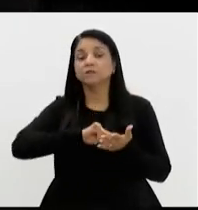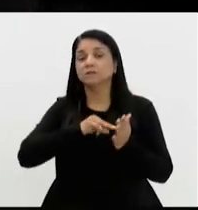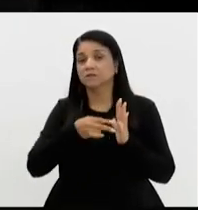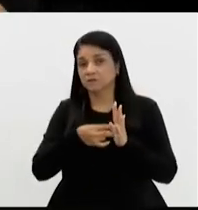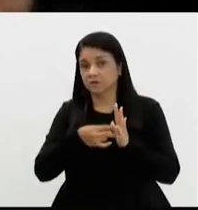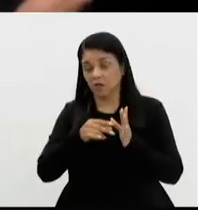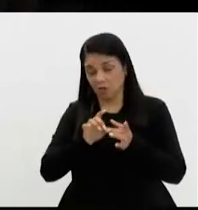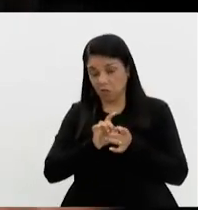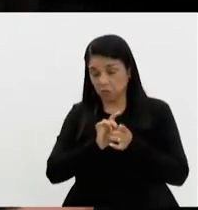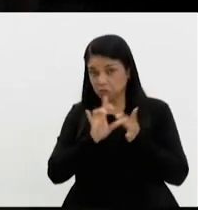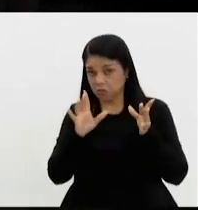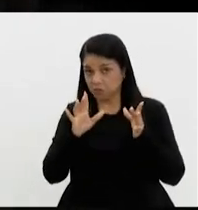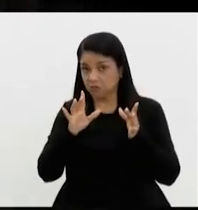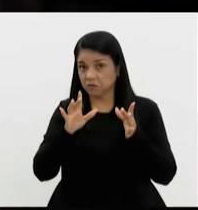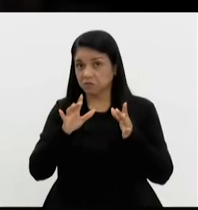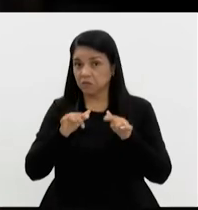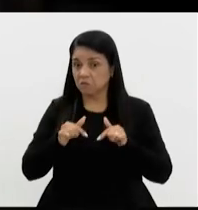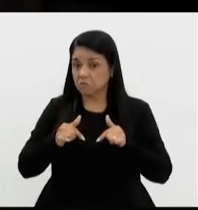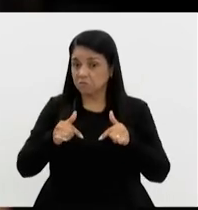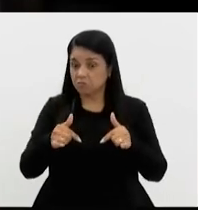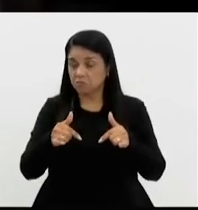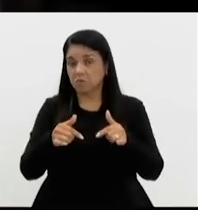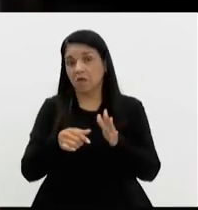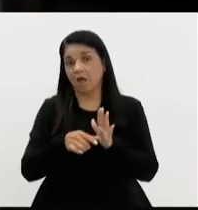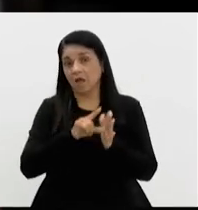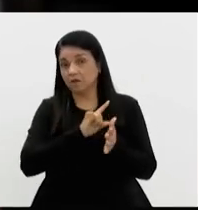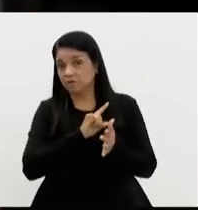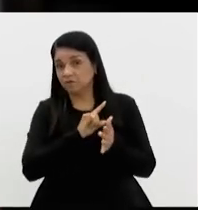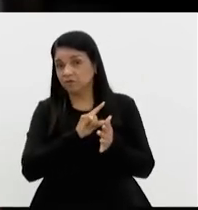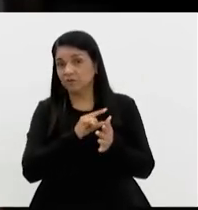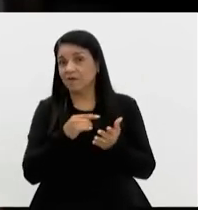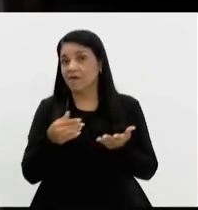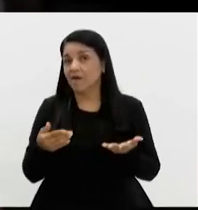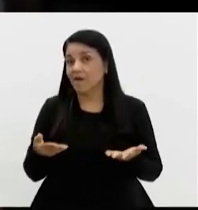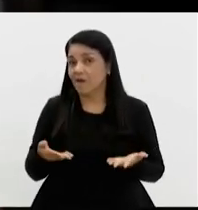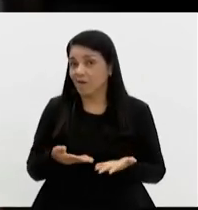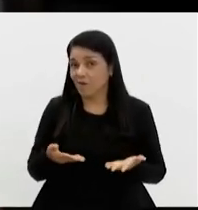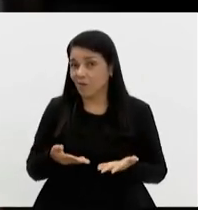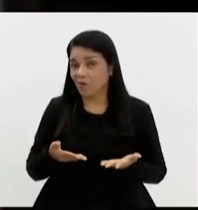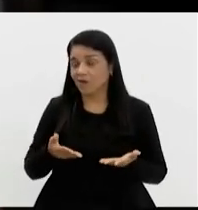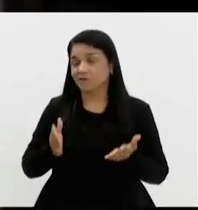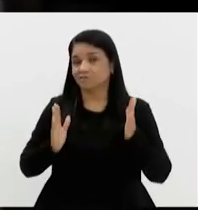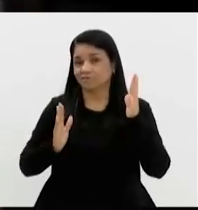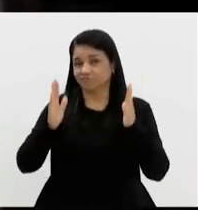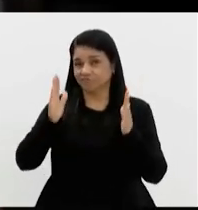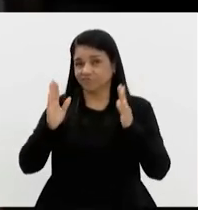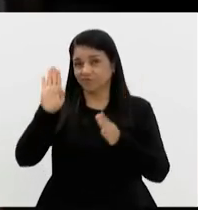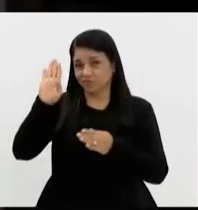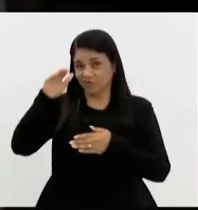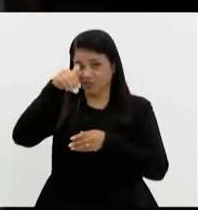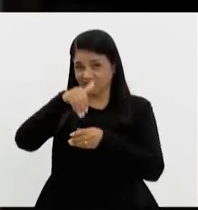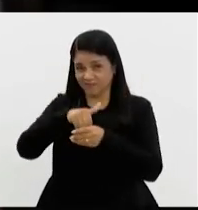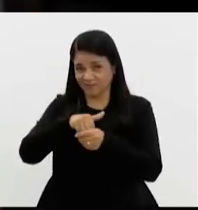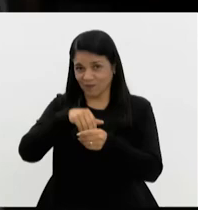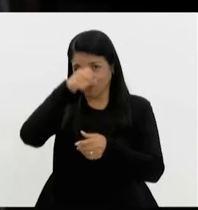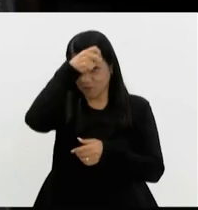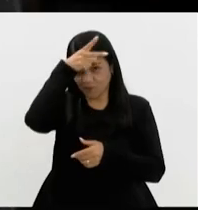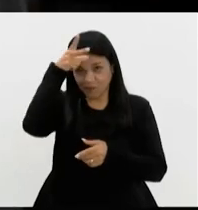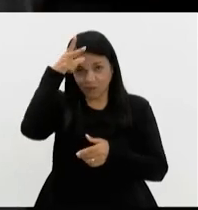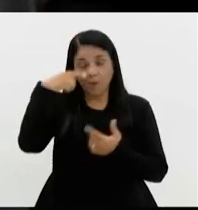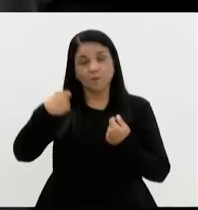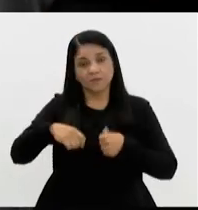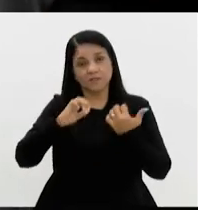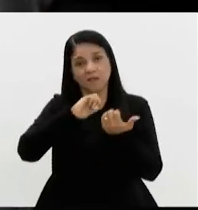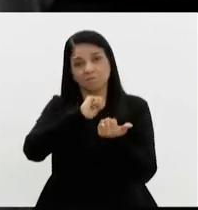autorizada se efetuada num outra oportunidade agora mesmo nas eleições municipais precise de adequações